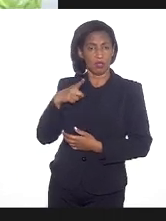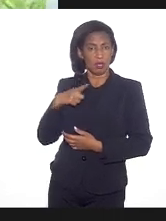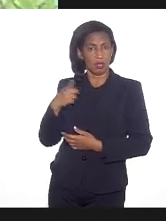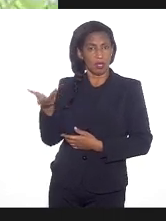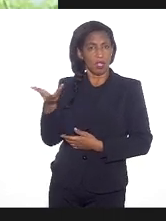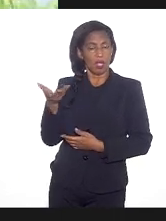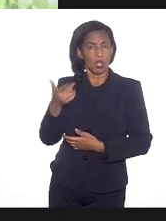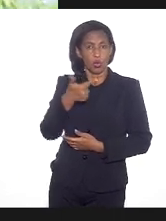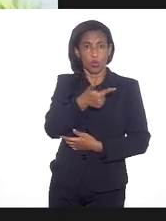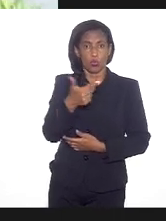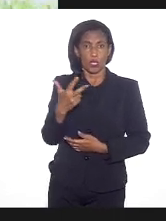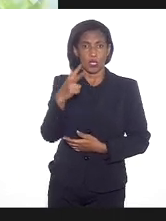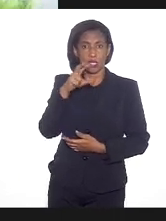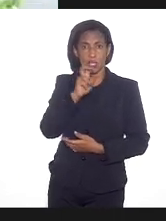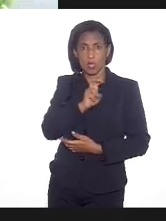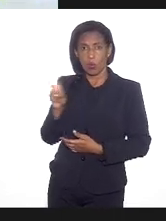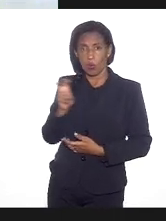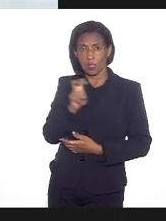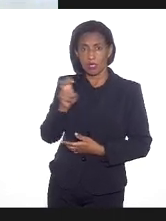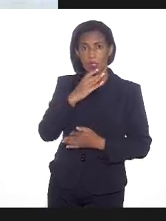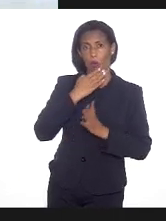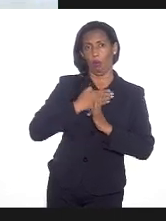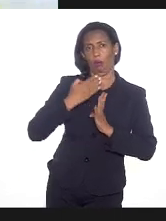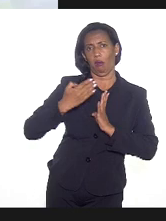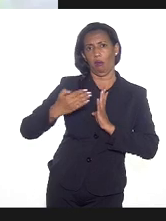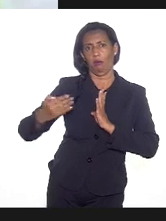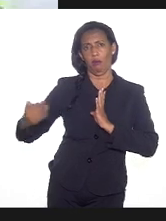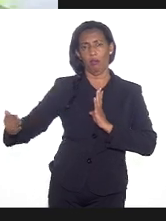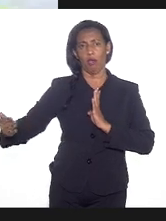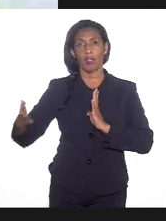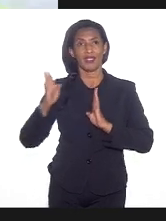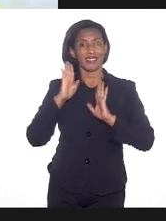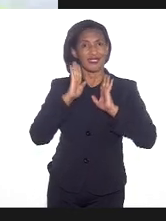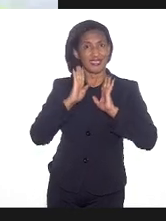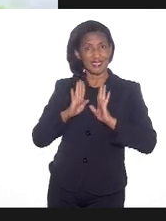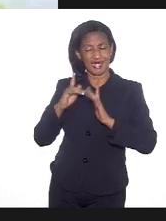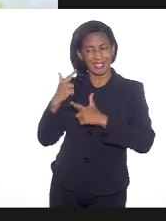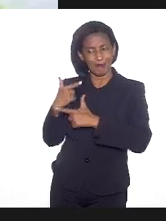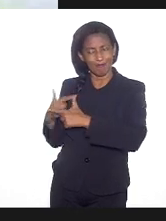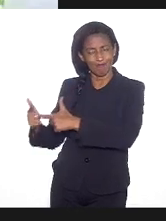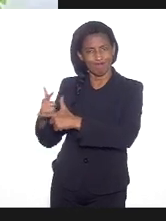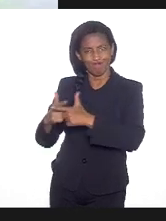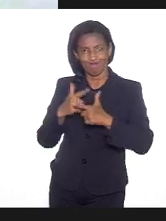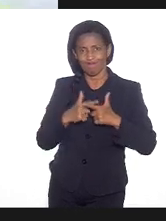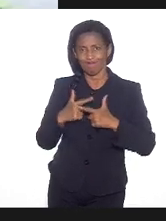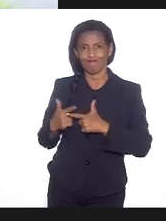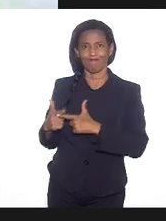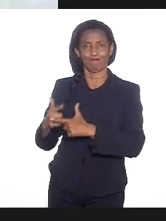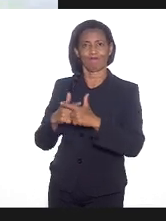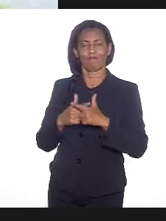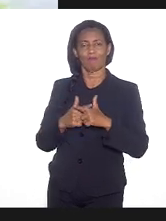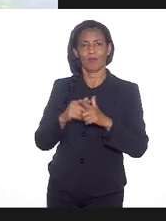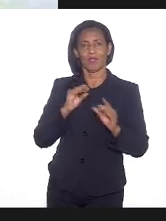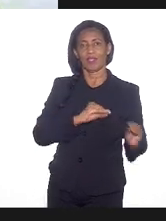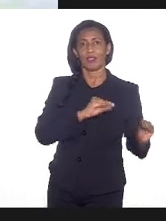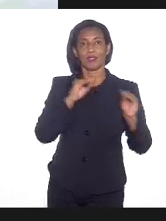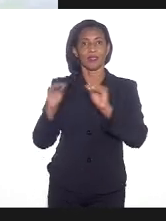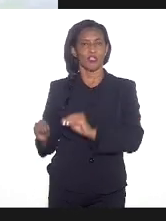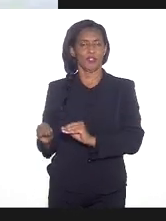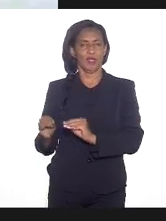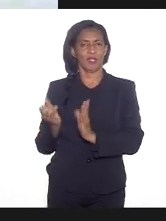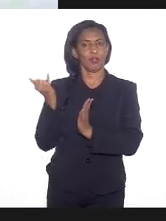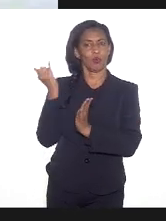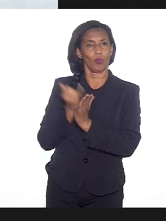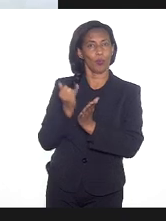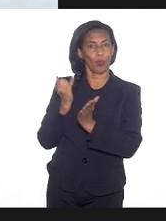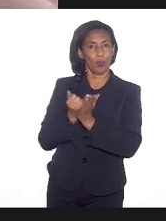securitização em 255 parcelas, que já comprometia os recebíveis na transferência das receitas para